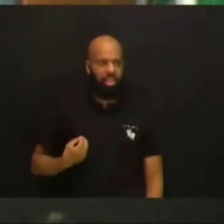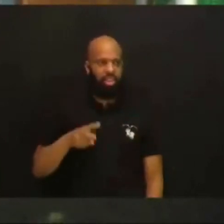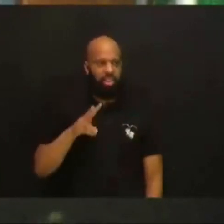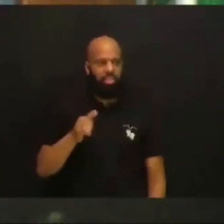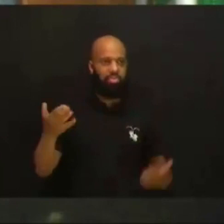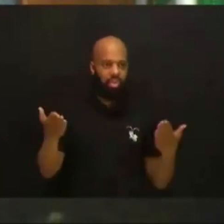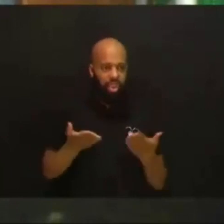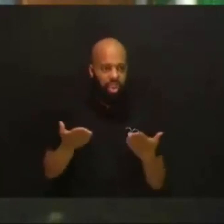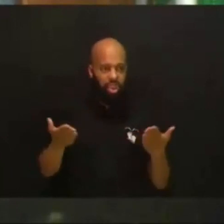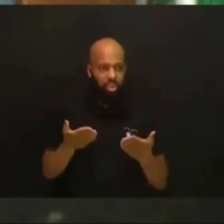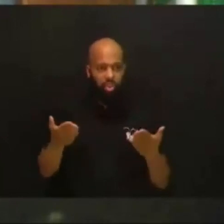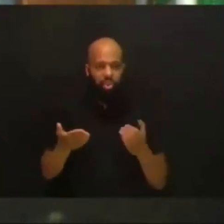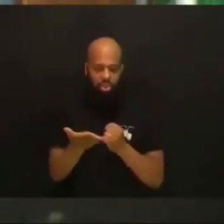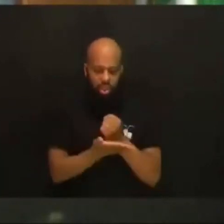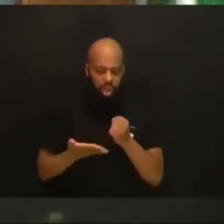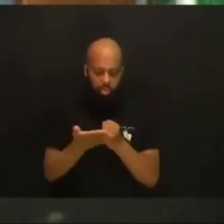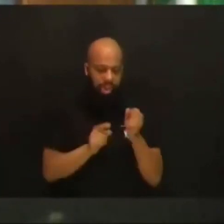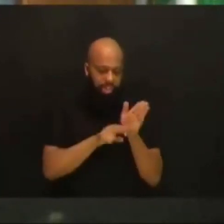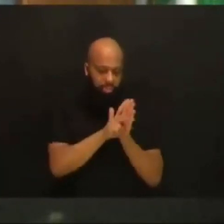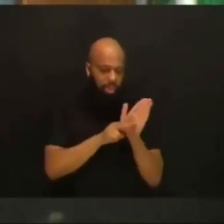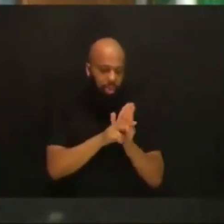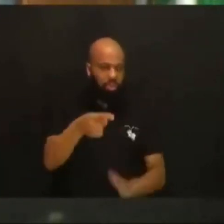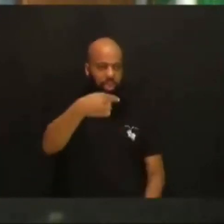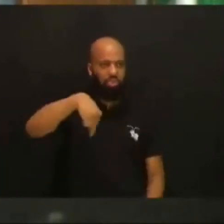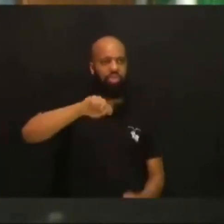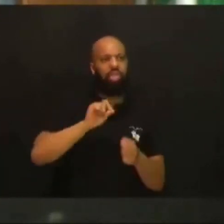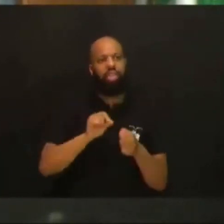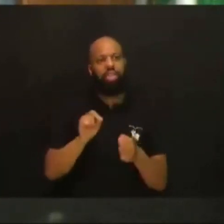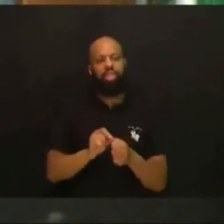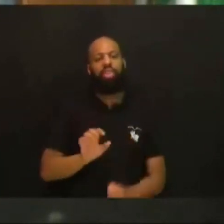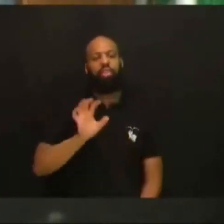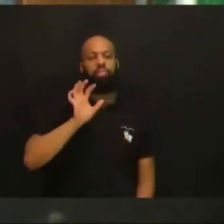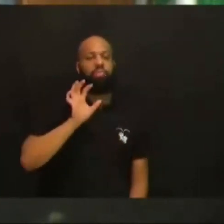Vamos dar as bases biológicas para que vocês façam essa